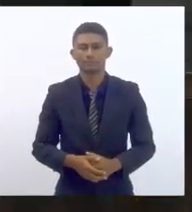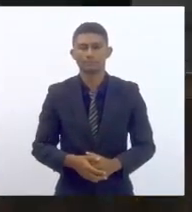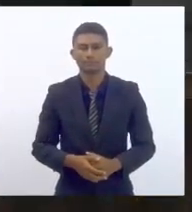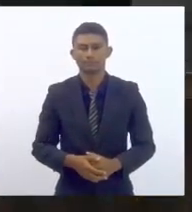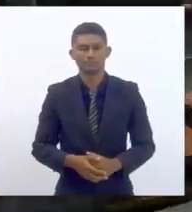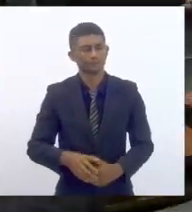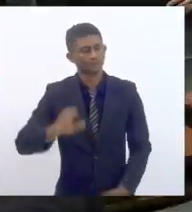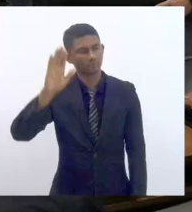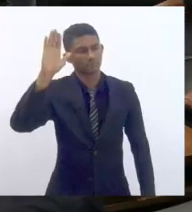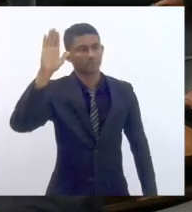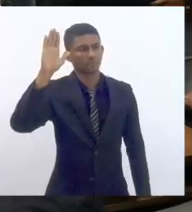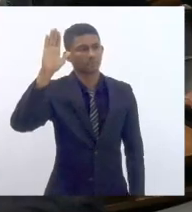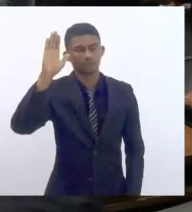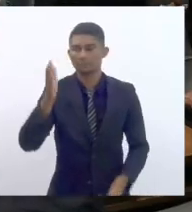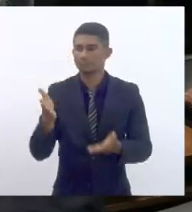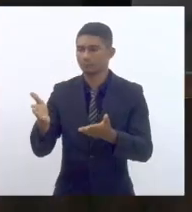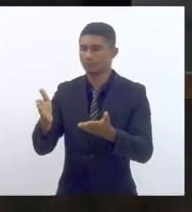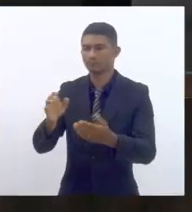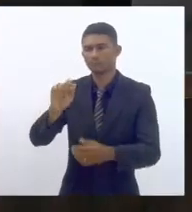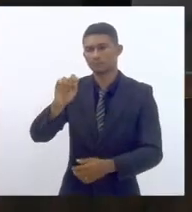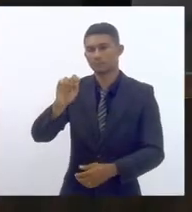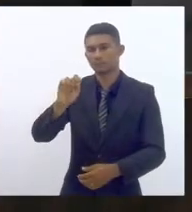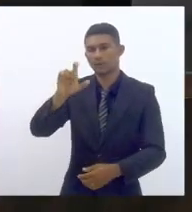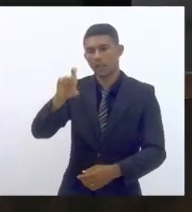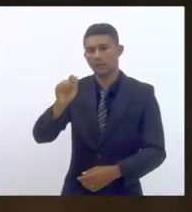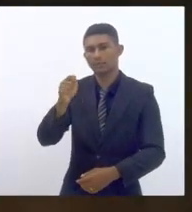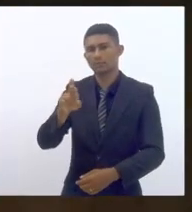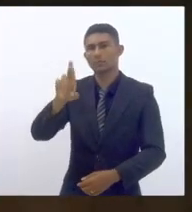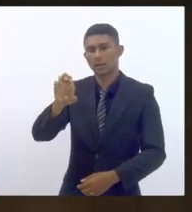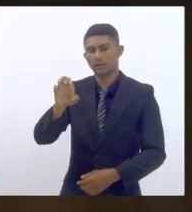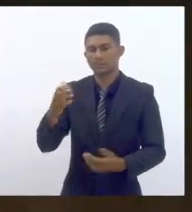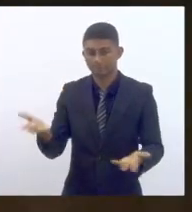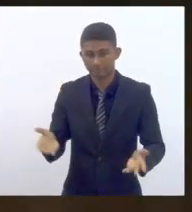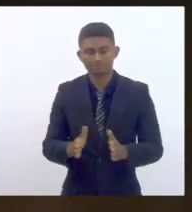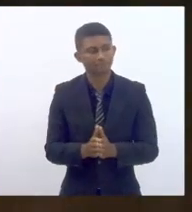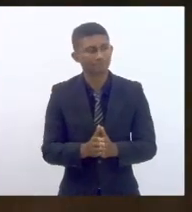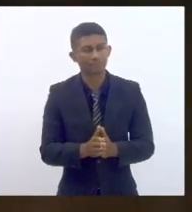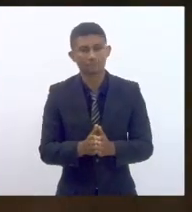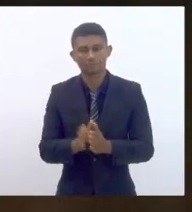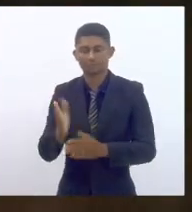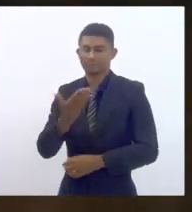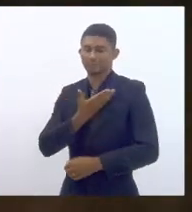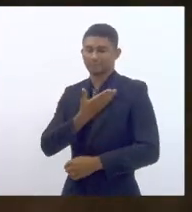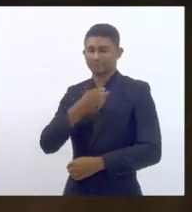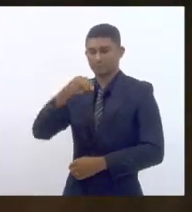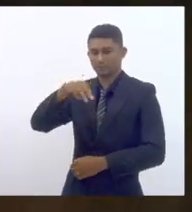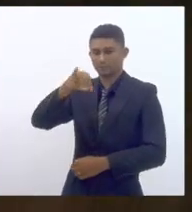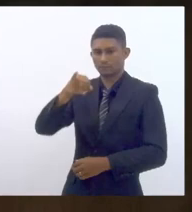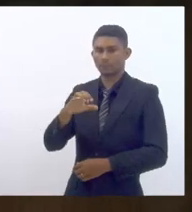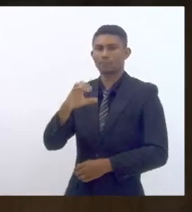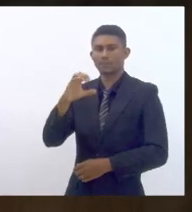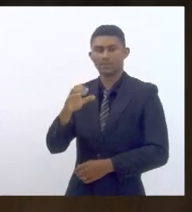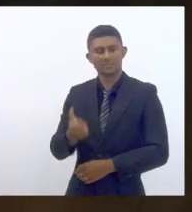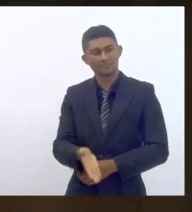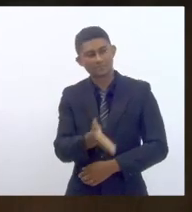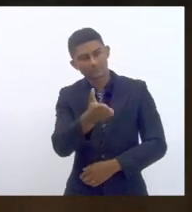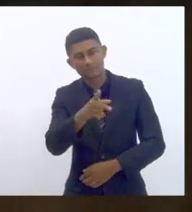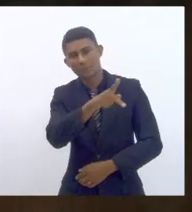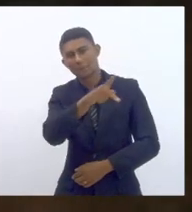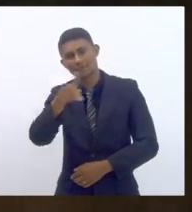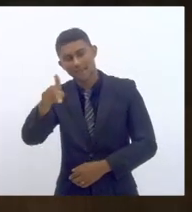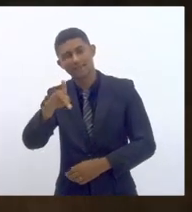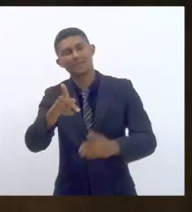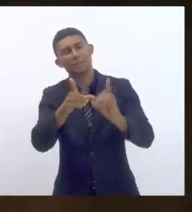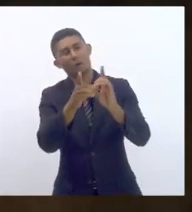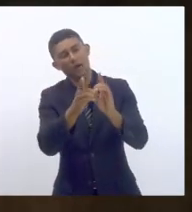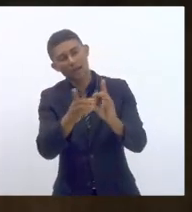Presidente, pela ordem. Deputado Alexandre Freire, desculpa, Alexandre. Parafraseando aí meu querido colega Mink, presidente democrático André